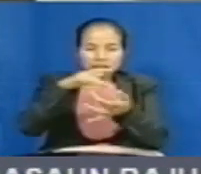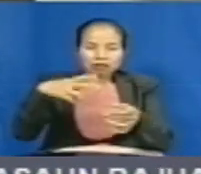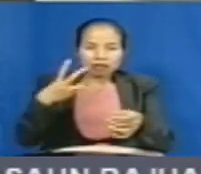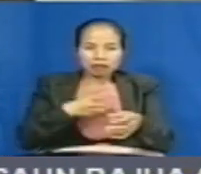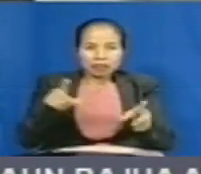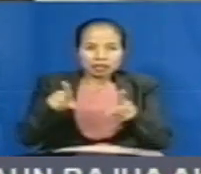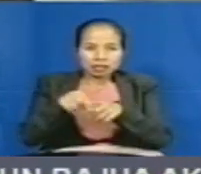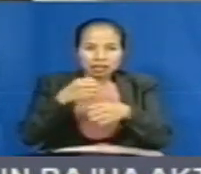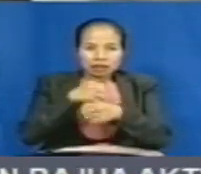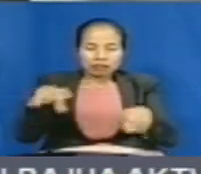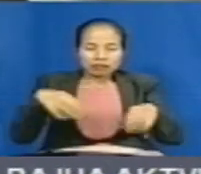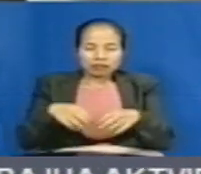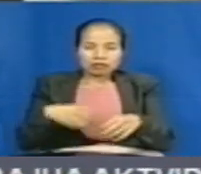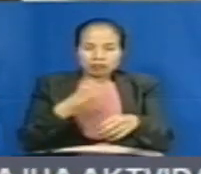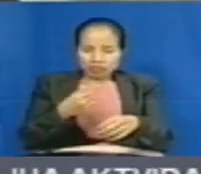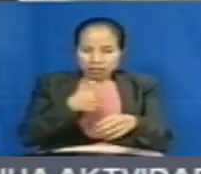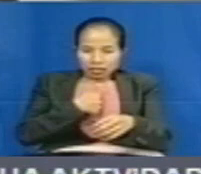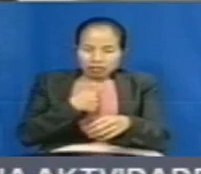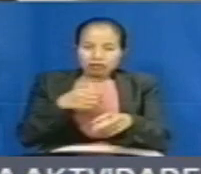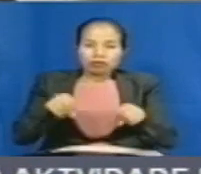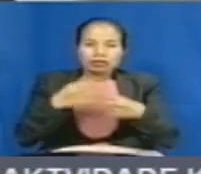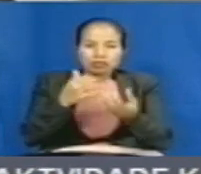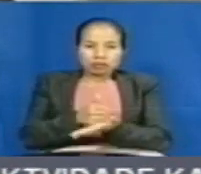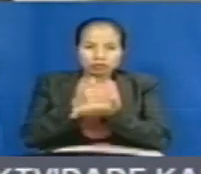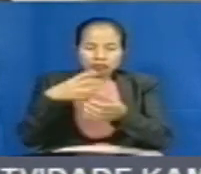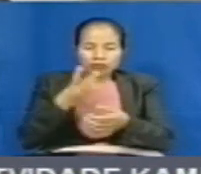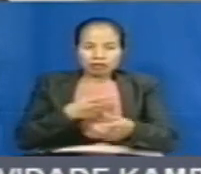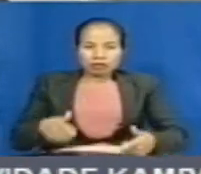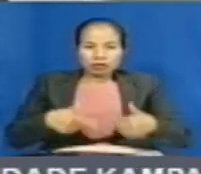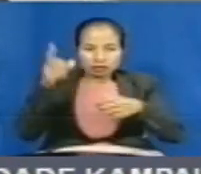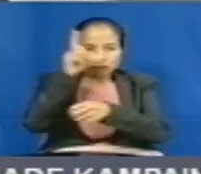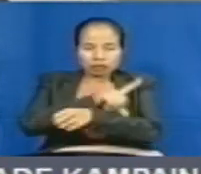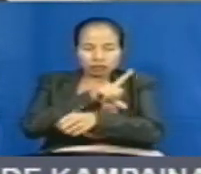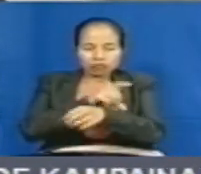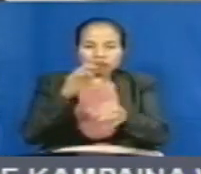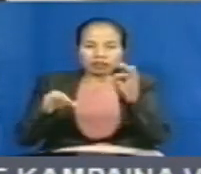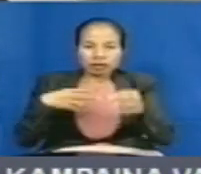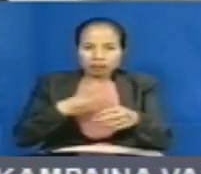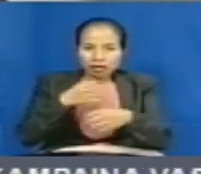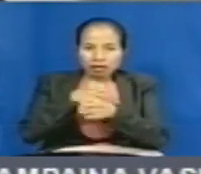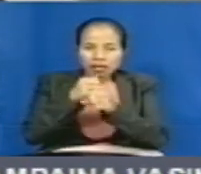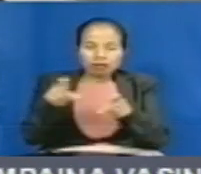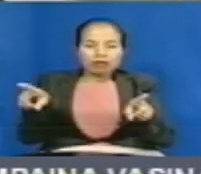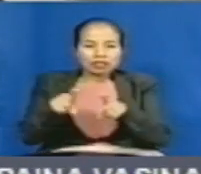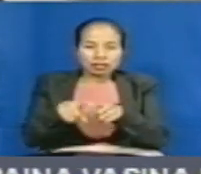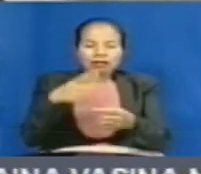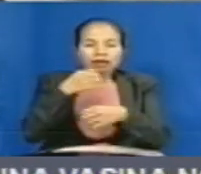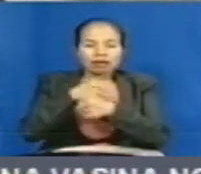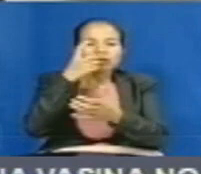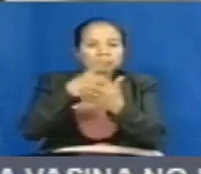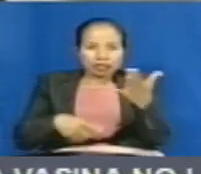anesan kria servisu rasik ba ami an rasik para ami oisat sustenta ami nemur slor loro se. Ami lahalo idane antau ami alfa liseda.